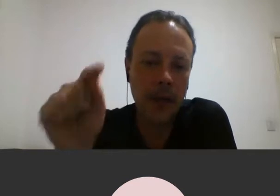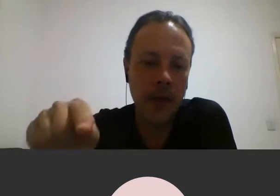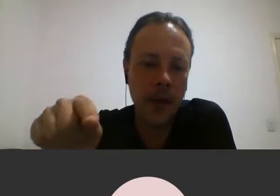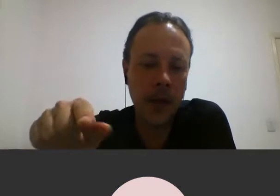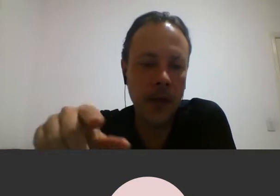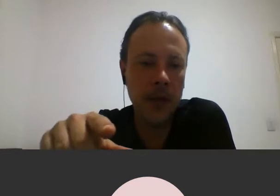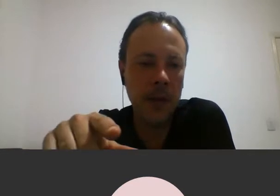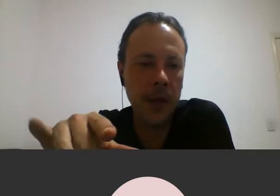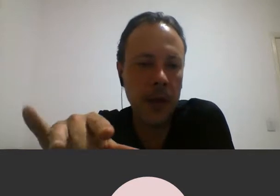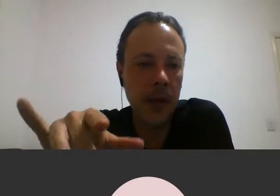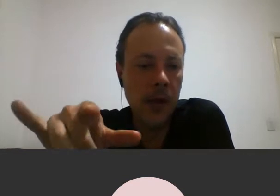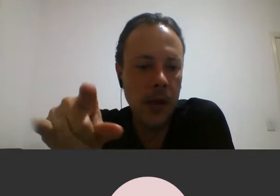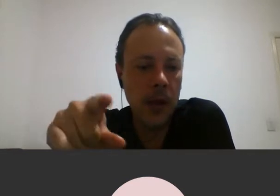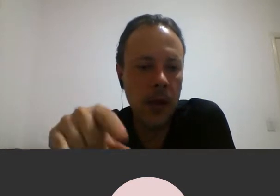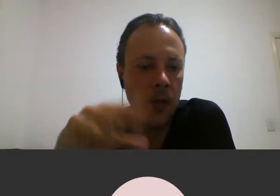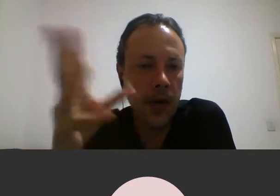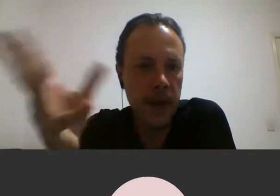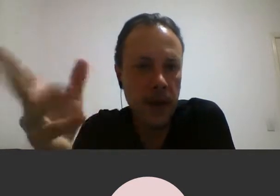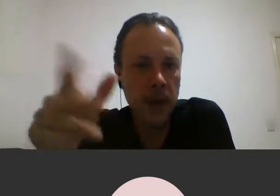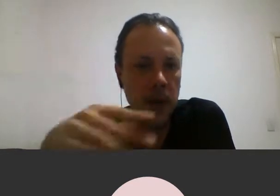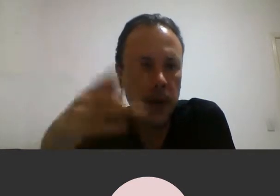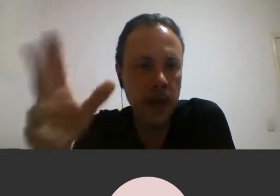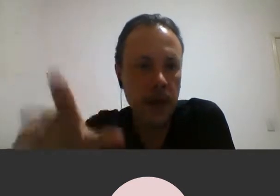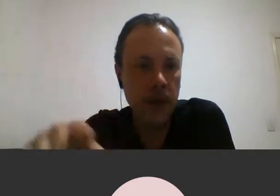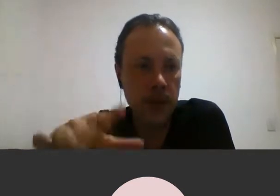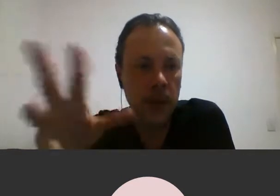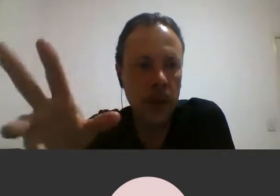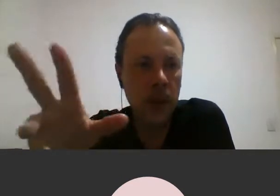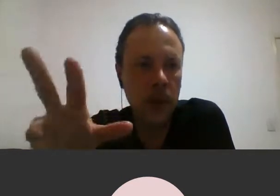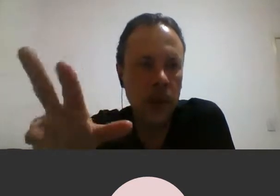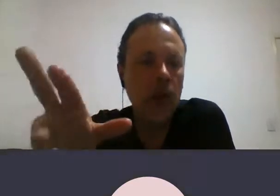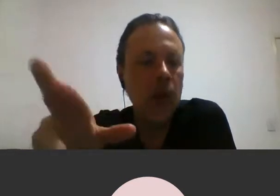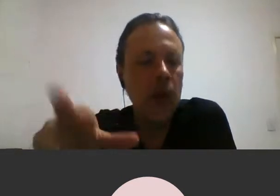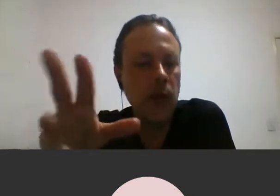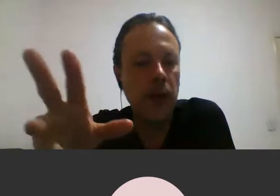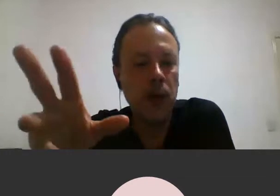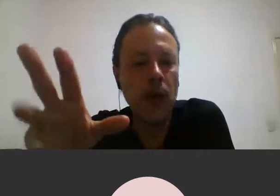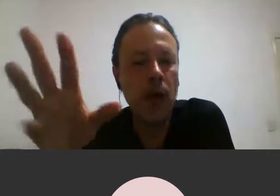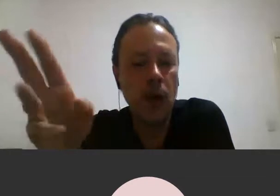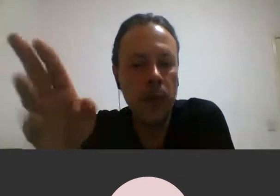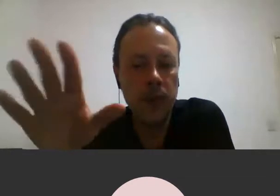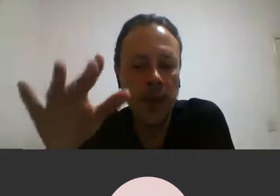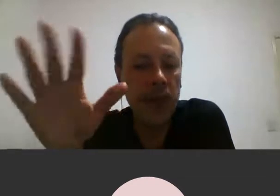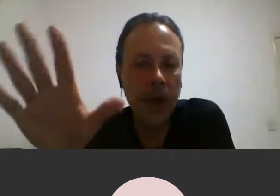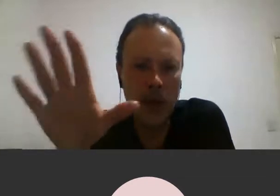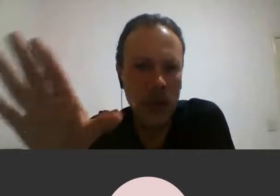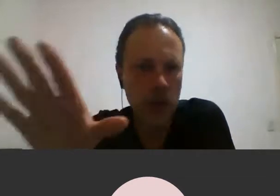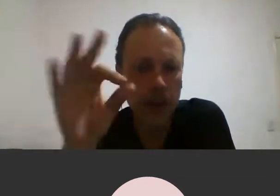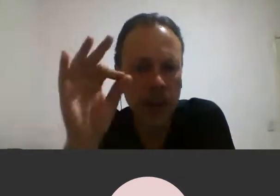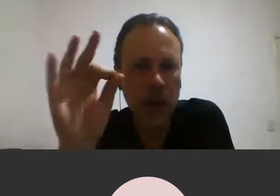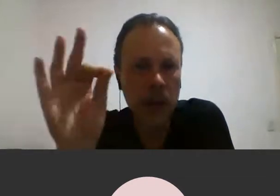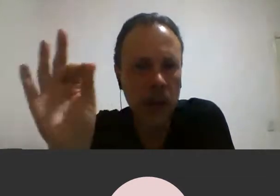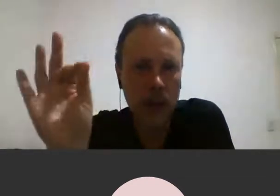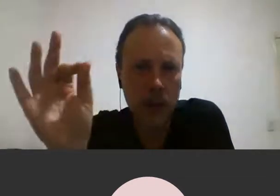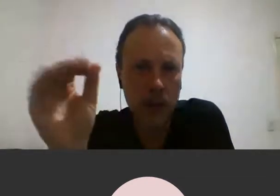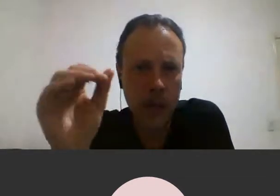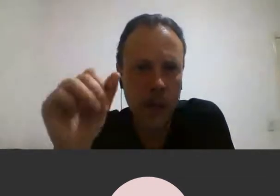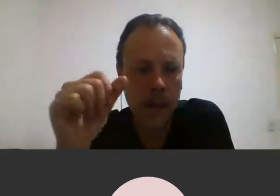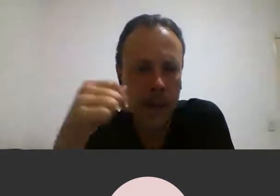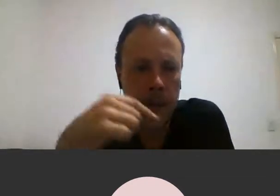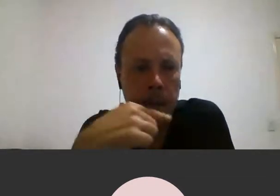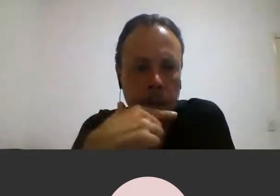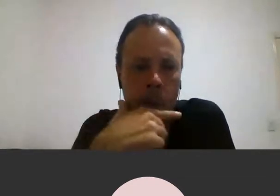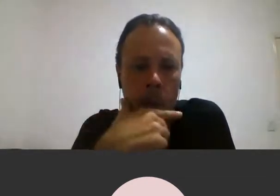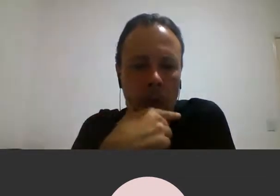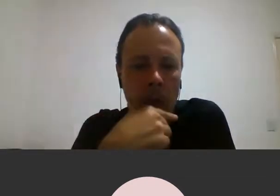que a gente também vai ver aqui na disciplina quais são as mais comuns, e a gente vai usar algumas bem fácil de usar, bem tranquilo de